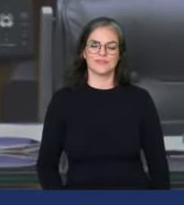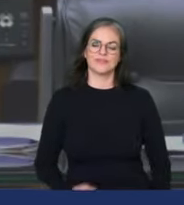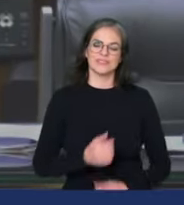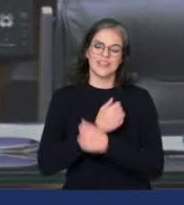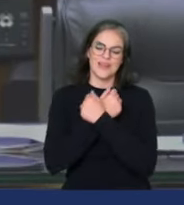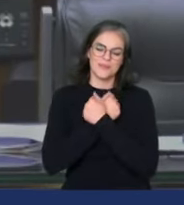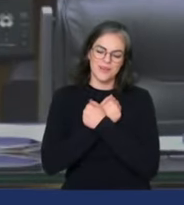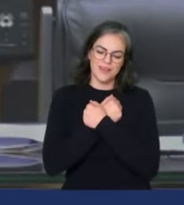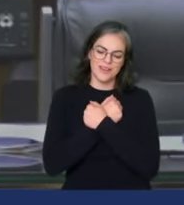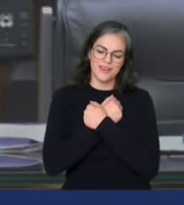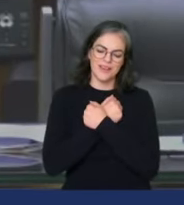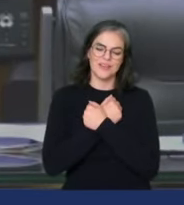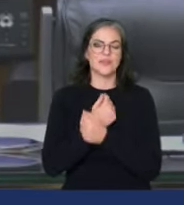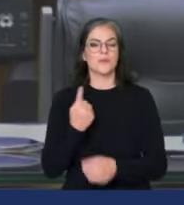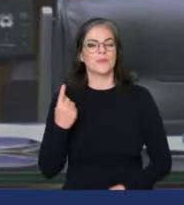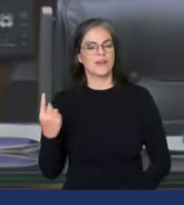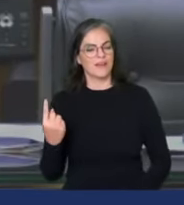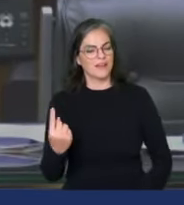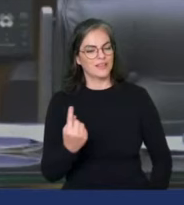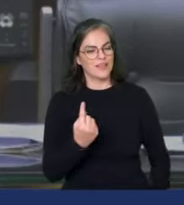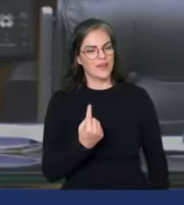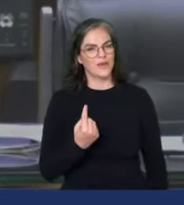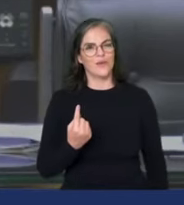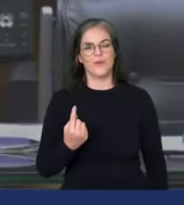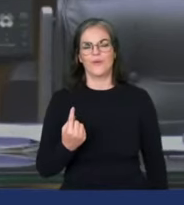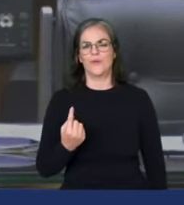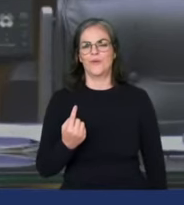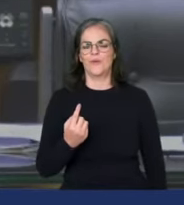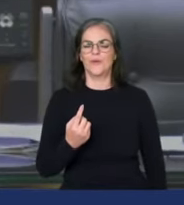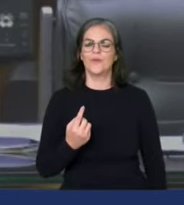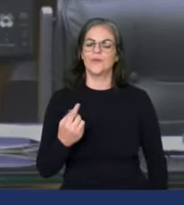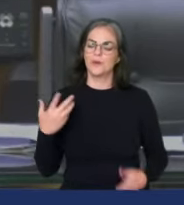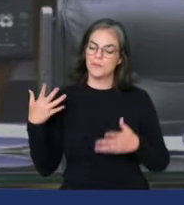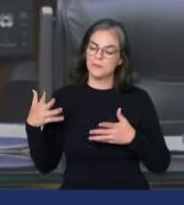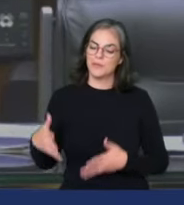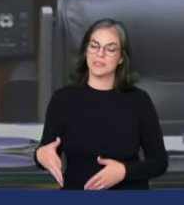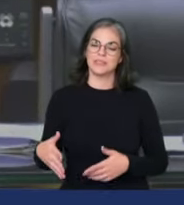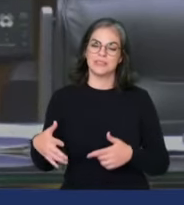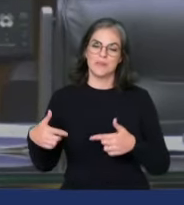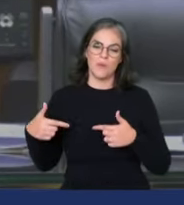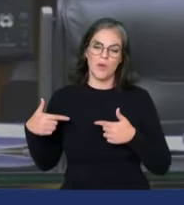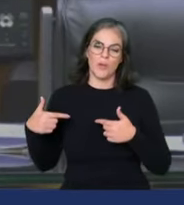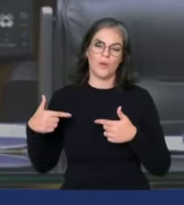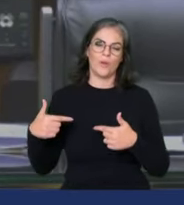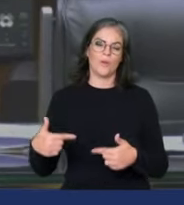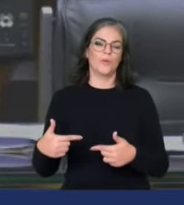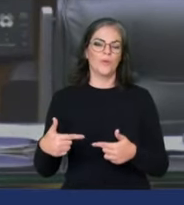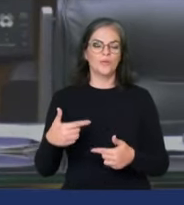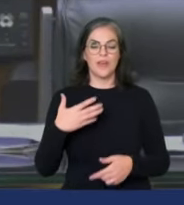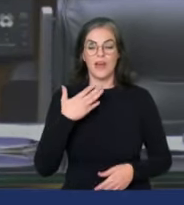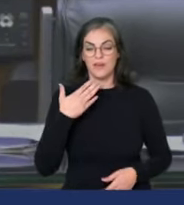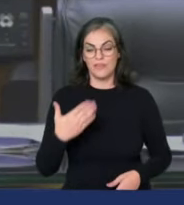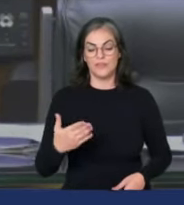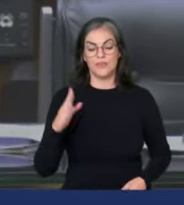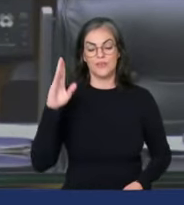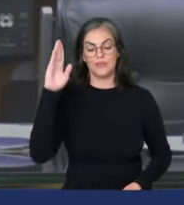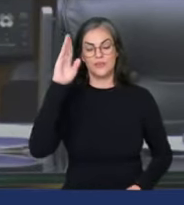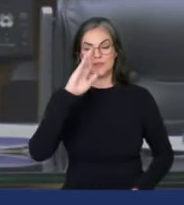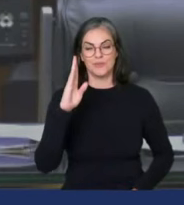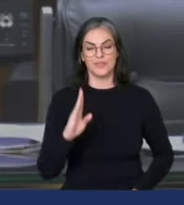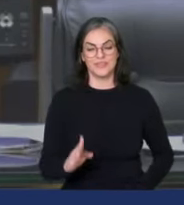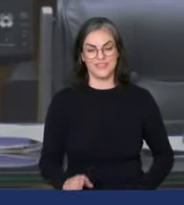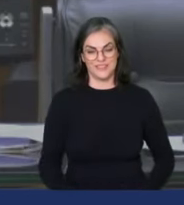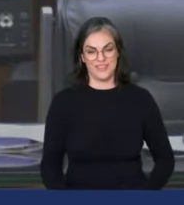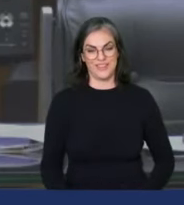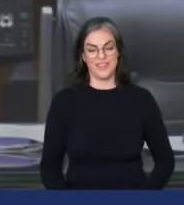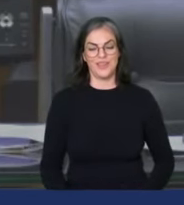que participa no Brasil inteiro dessas lutas todas em prol do Brasil, em prol do melhor